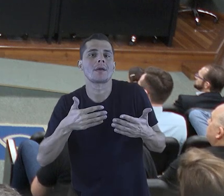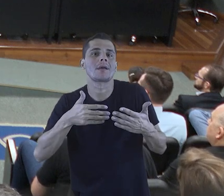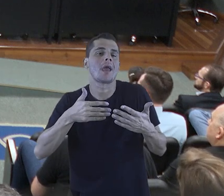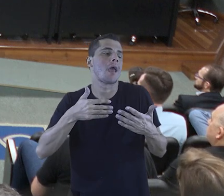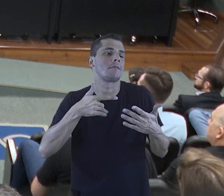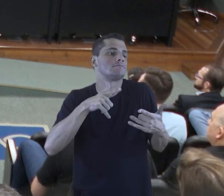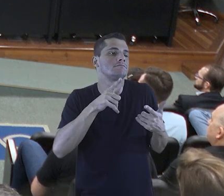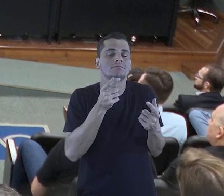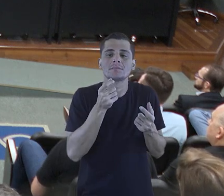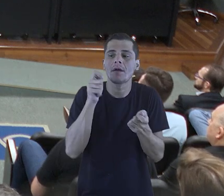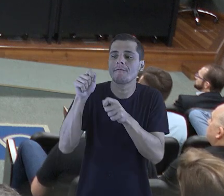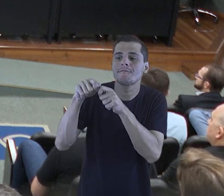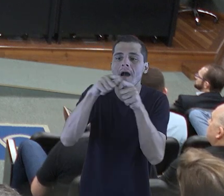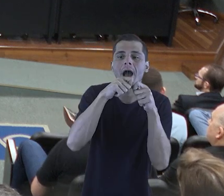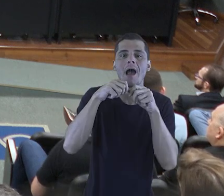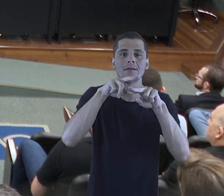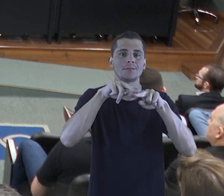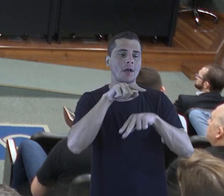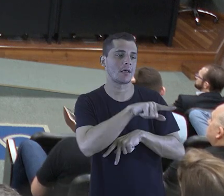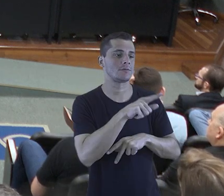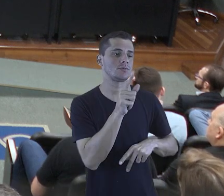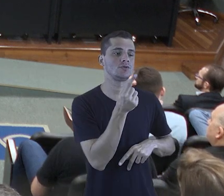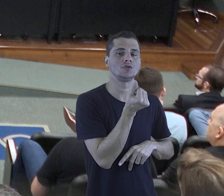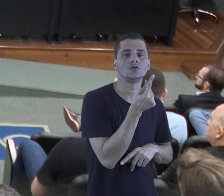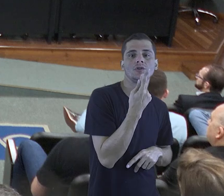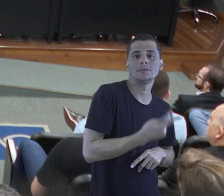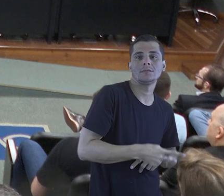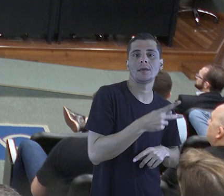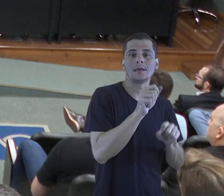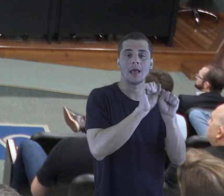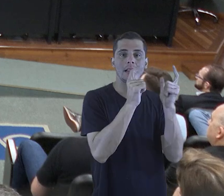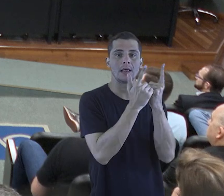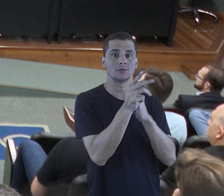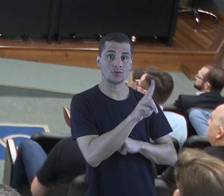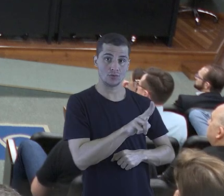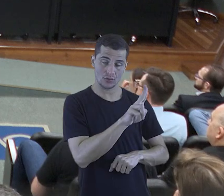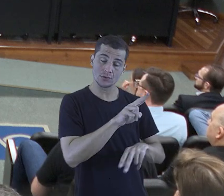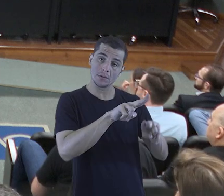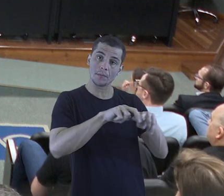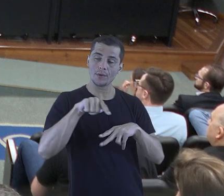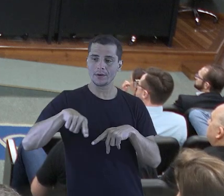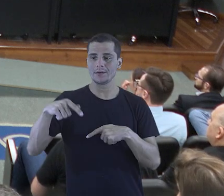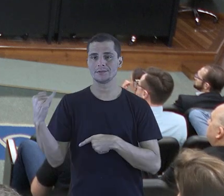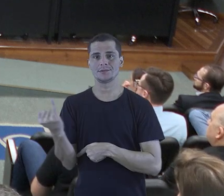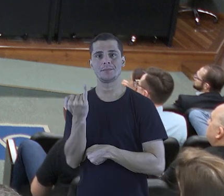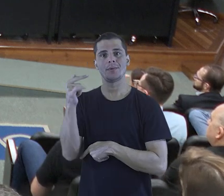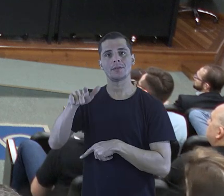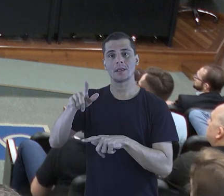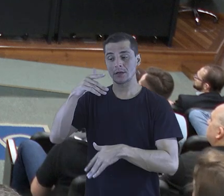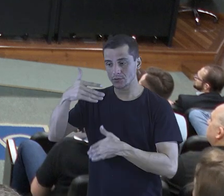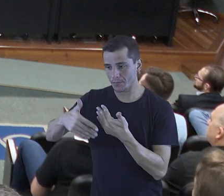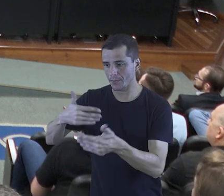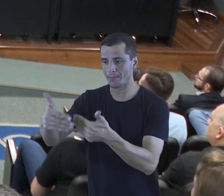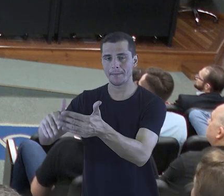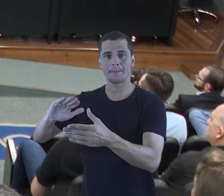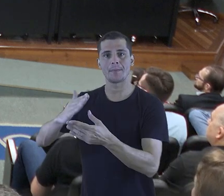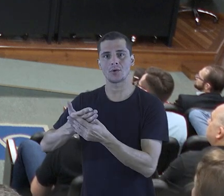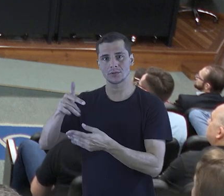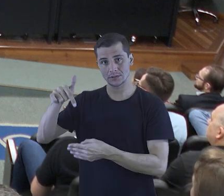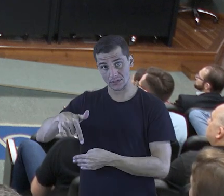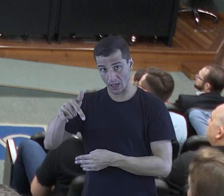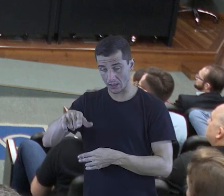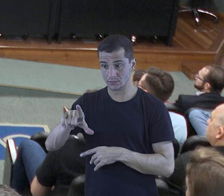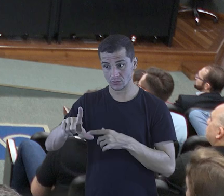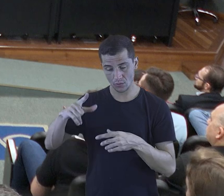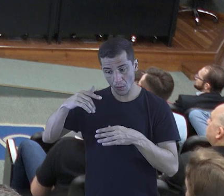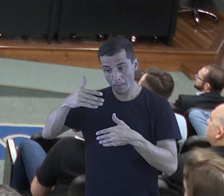recursos que são geridos pela Assembleia. por isso que ele não pode fazer o que ele quer com o dinheiro. Ele tem toda uma estrutura administrativa que precisa validar isso